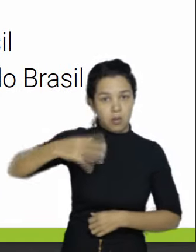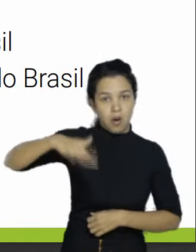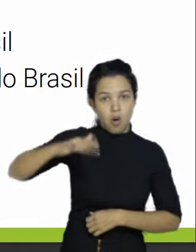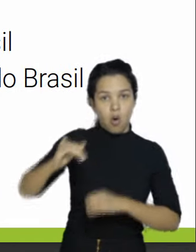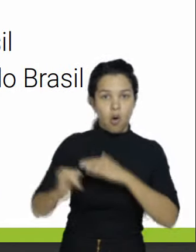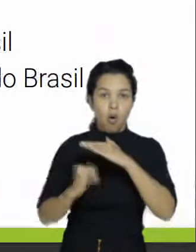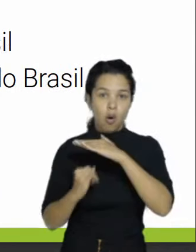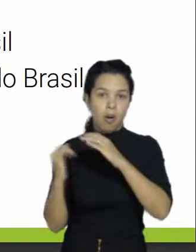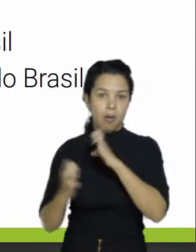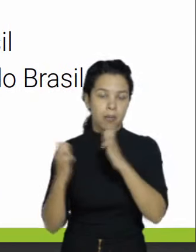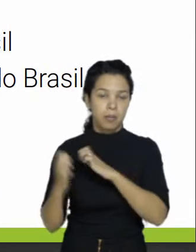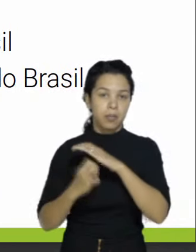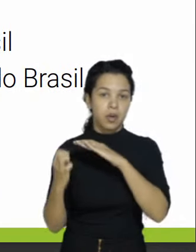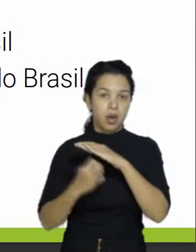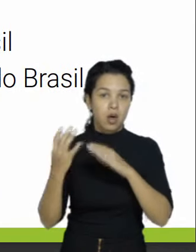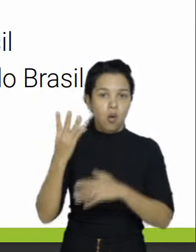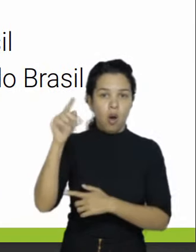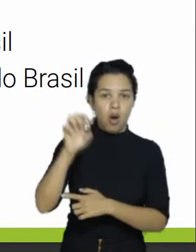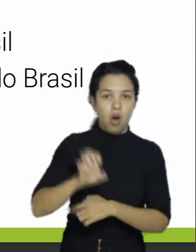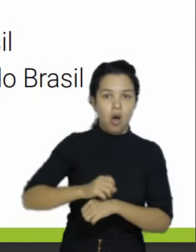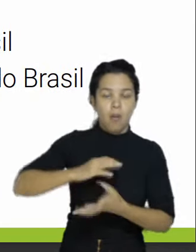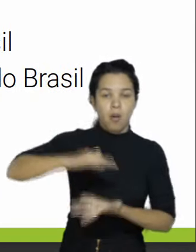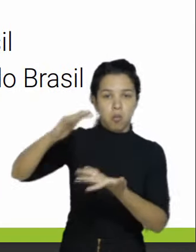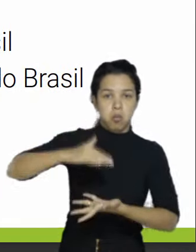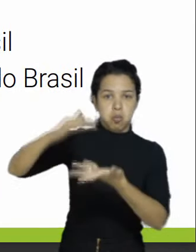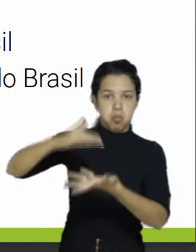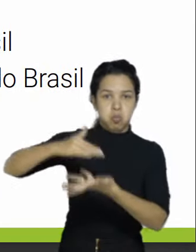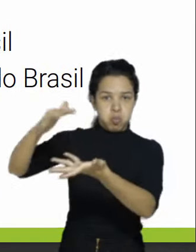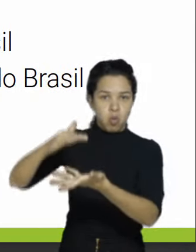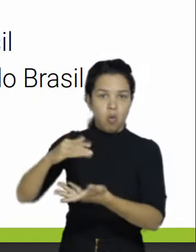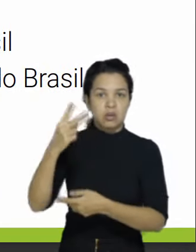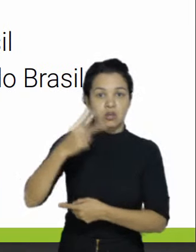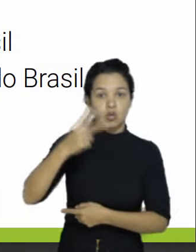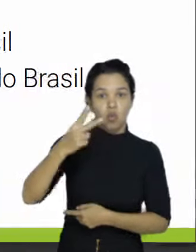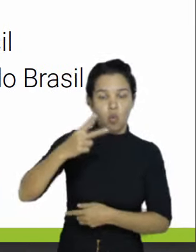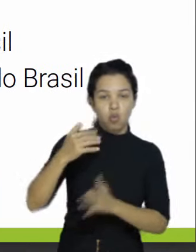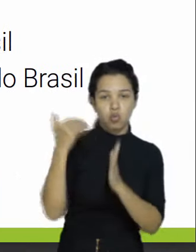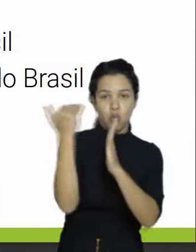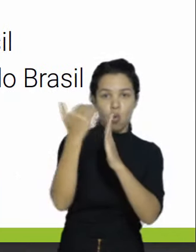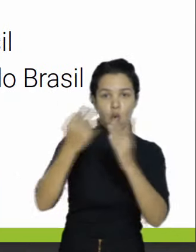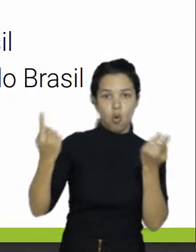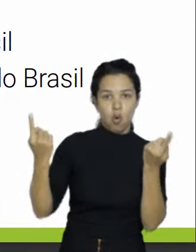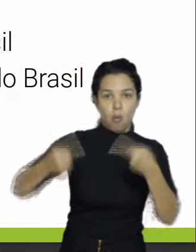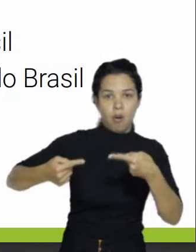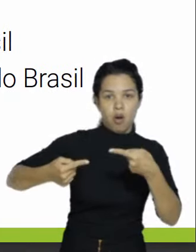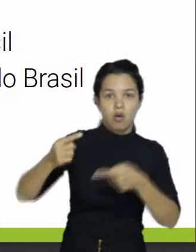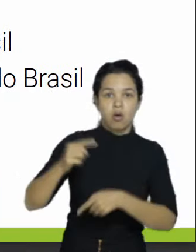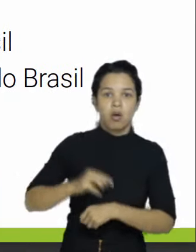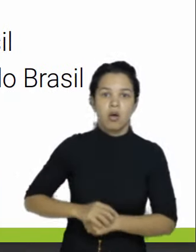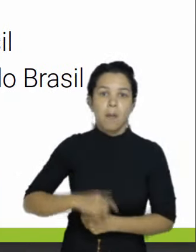estado que mais exporta manufaturados segundo no ranking de competitividade primeira eficiência da máquina pública